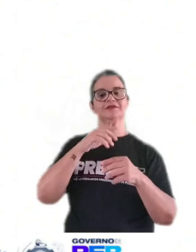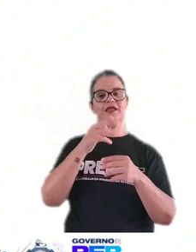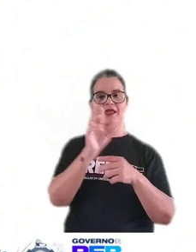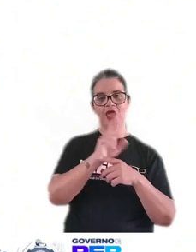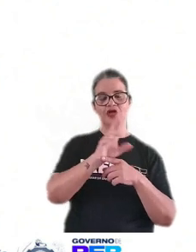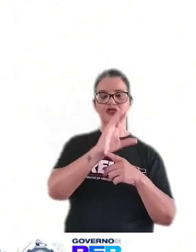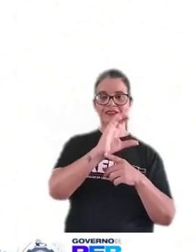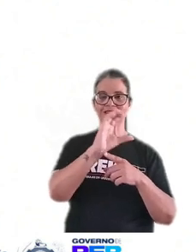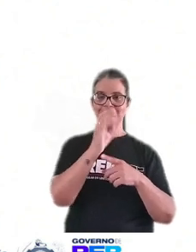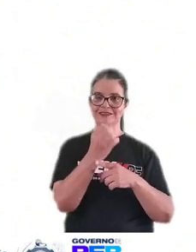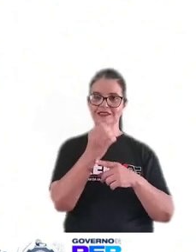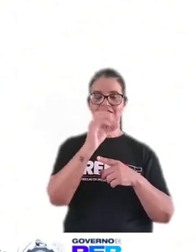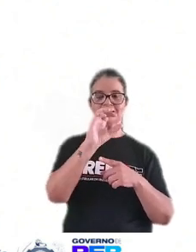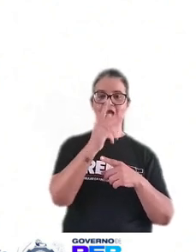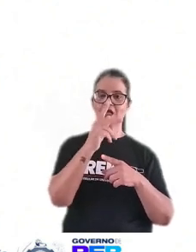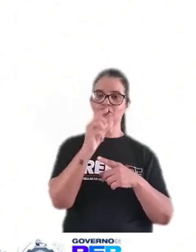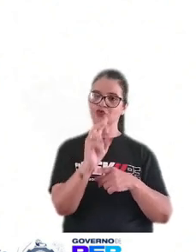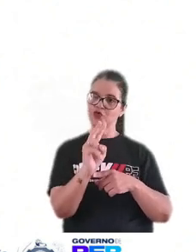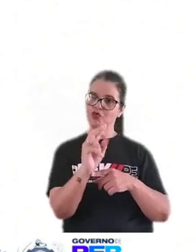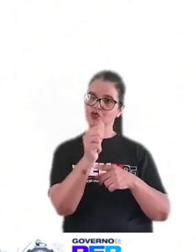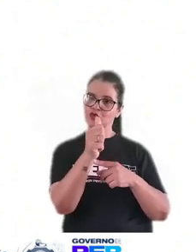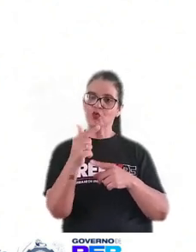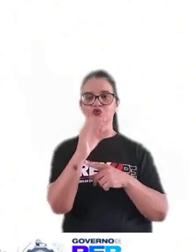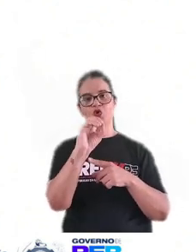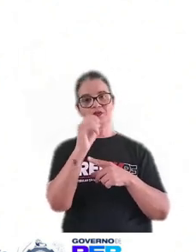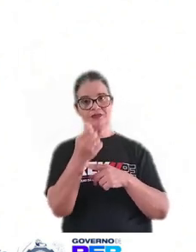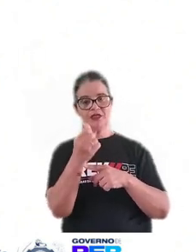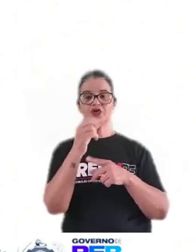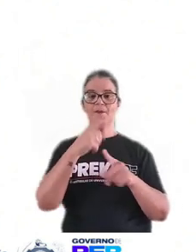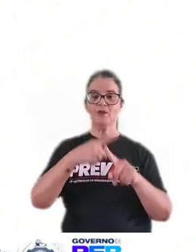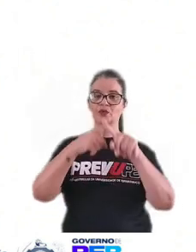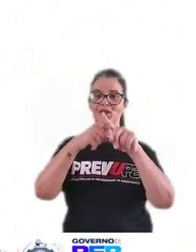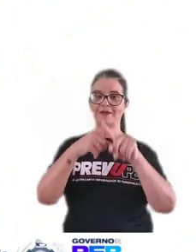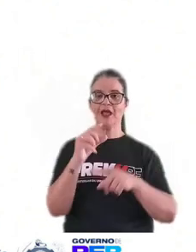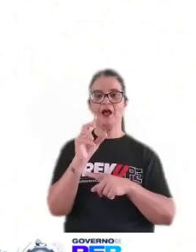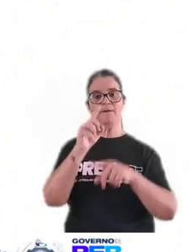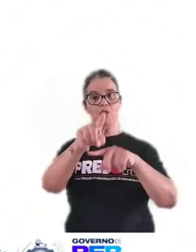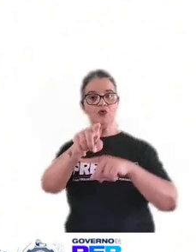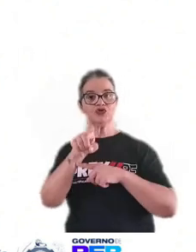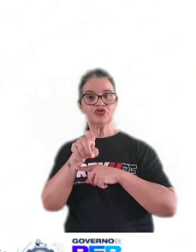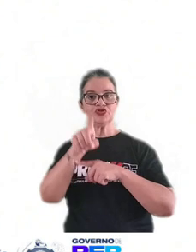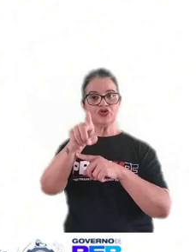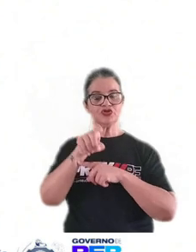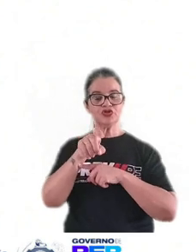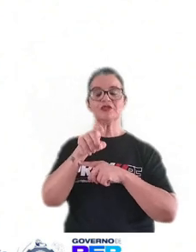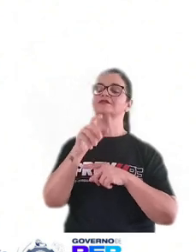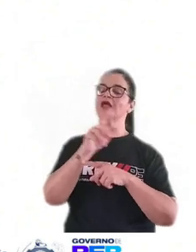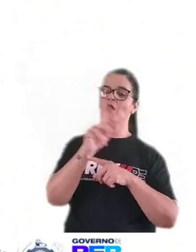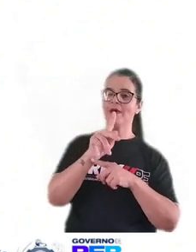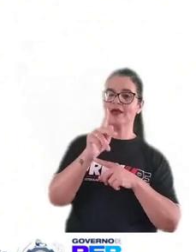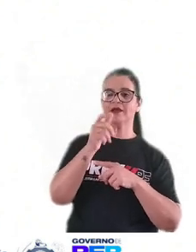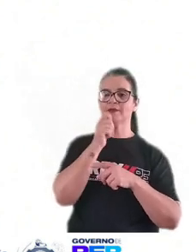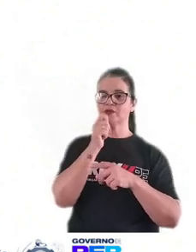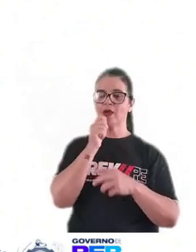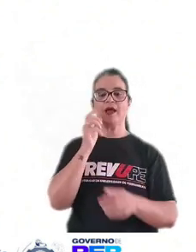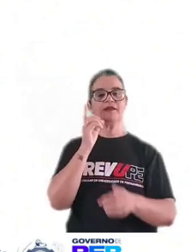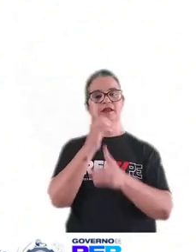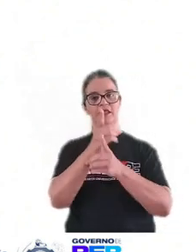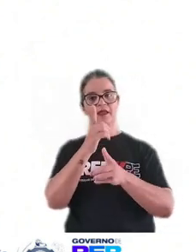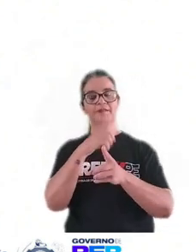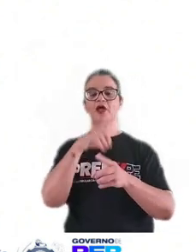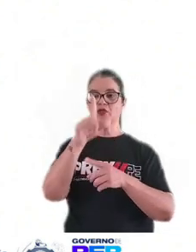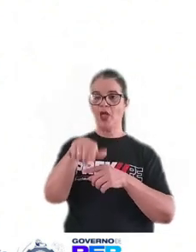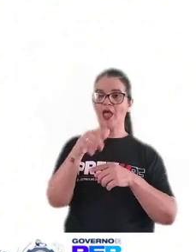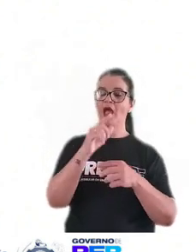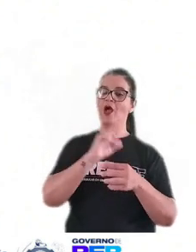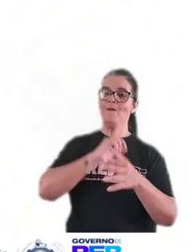desse reagente do C6H12O6 e vamos multiplicar ele por X onde X é um parâmetro ainda que vai ser